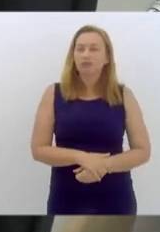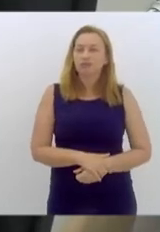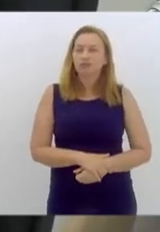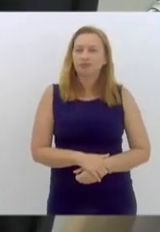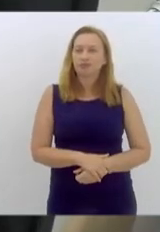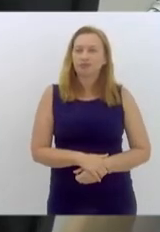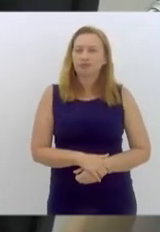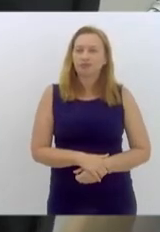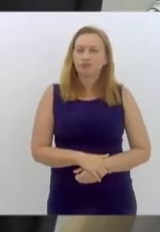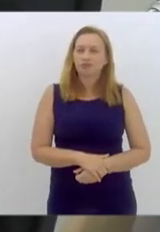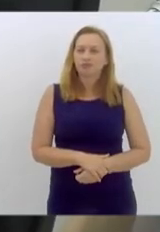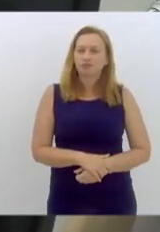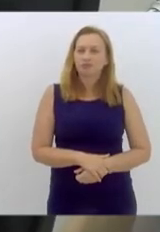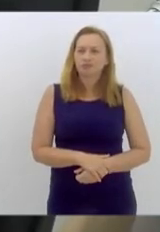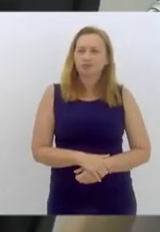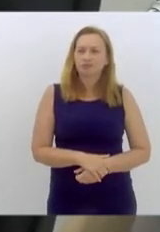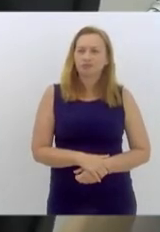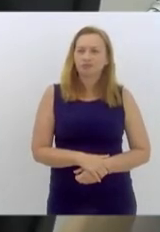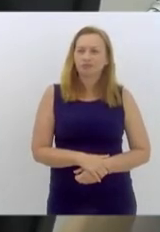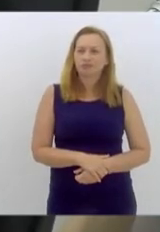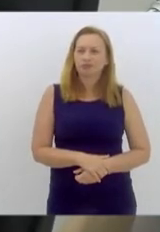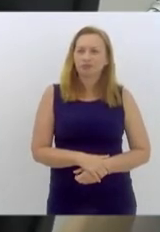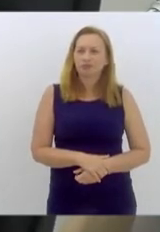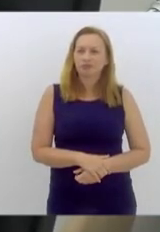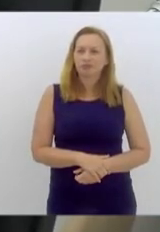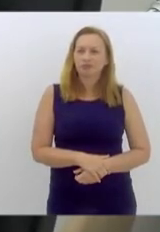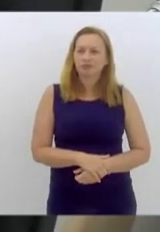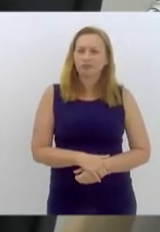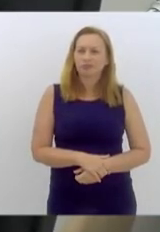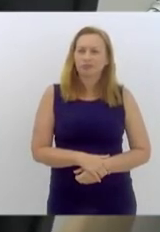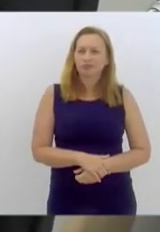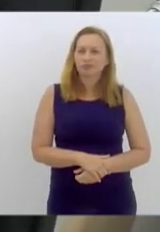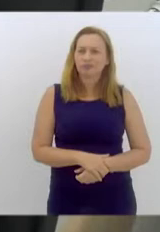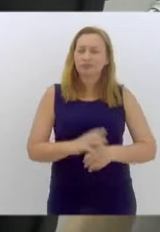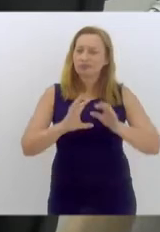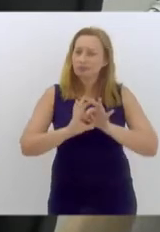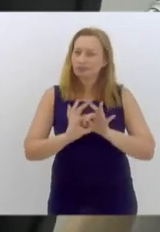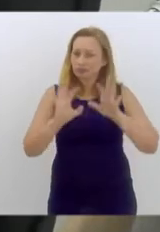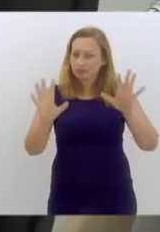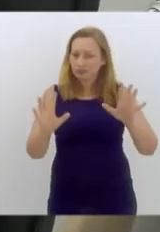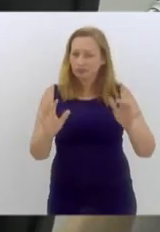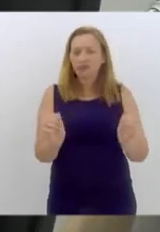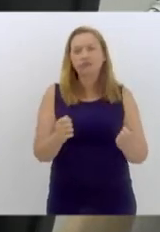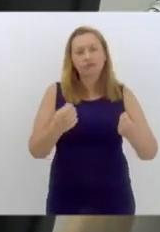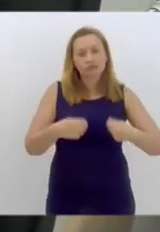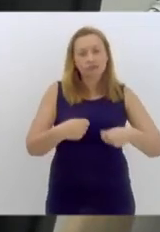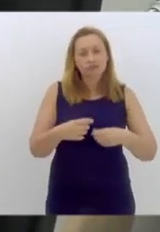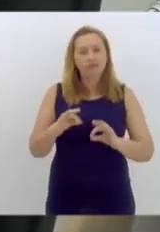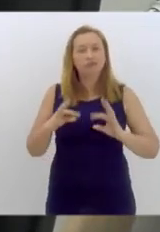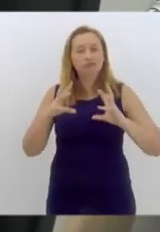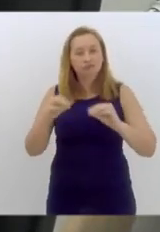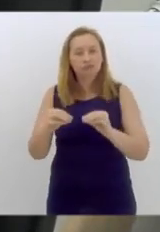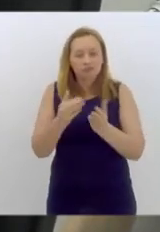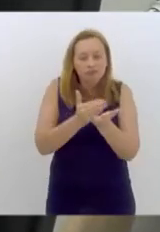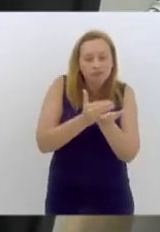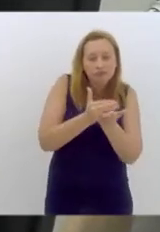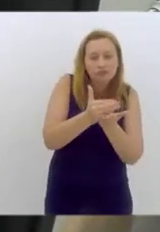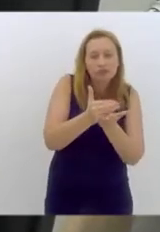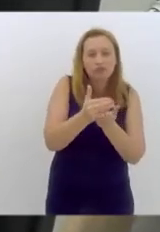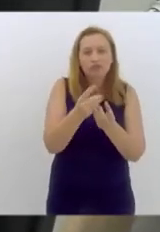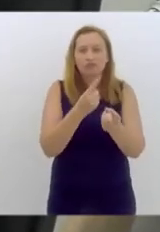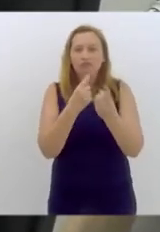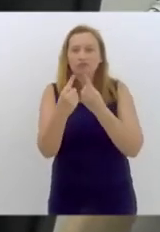Ora, se era para fazer de modo democrático, como deve, tudo, começava a discutir